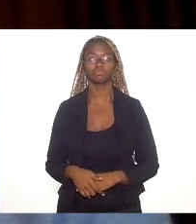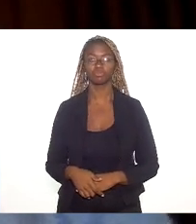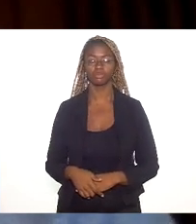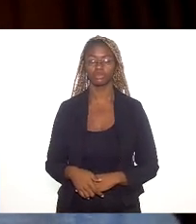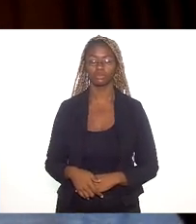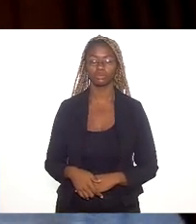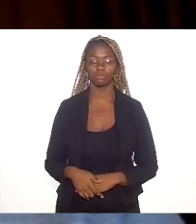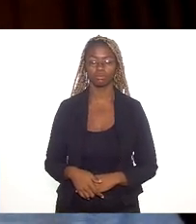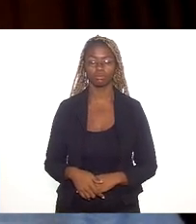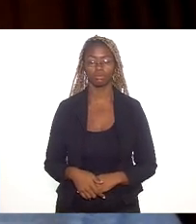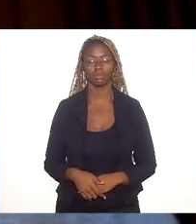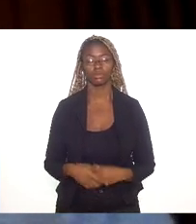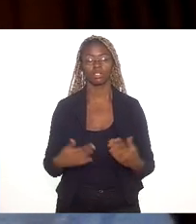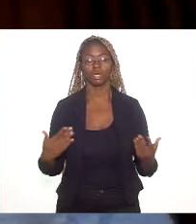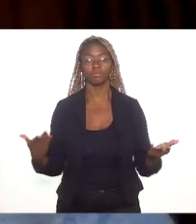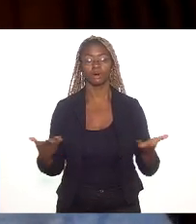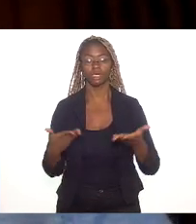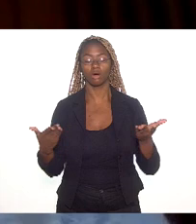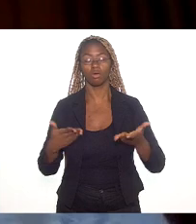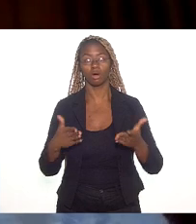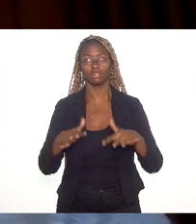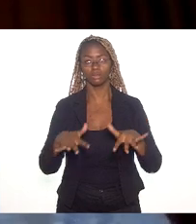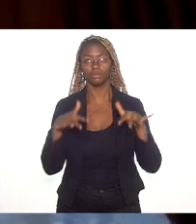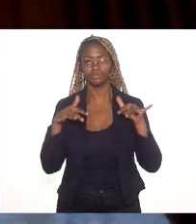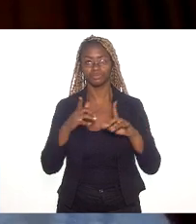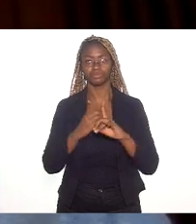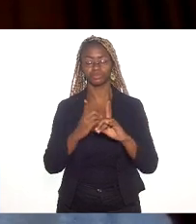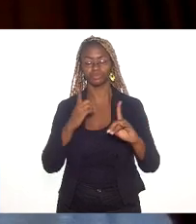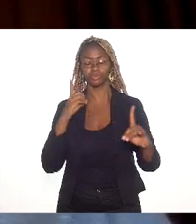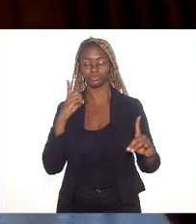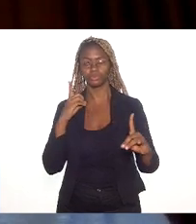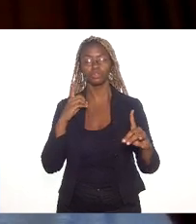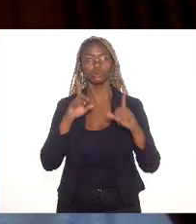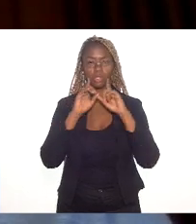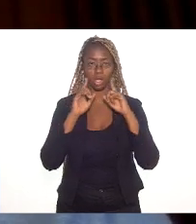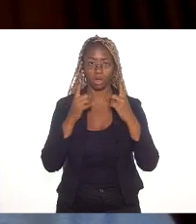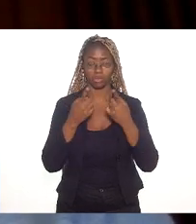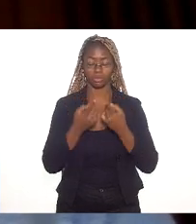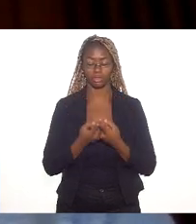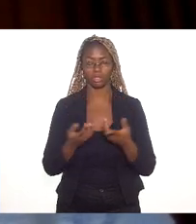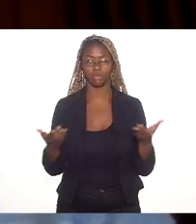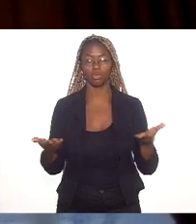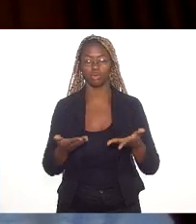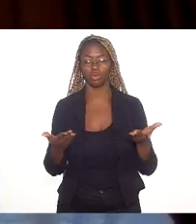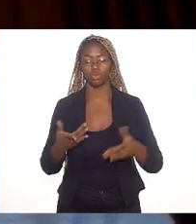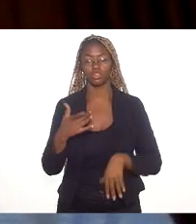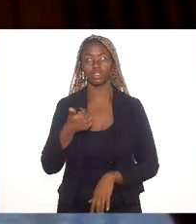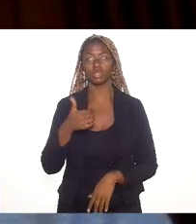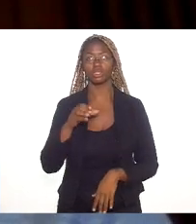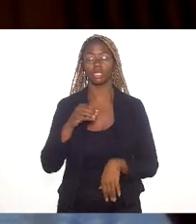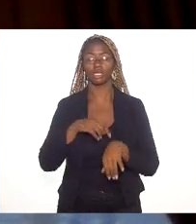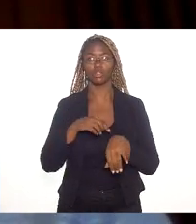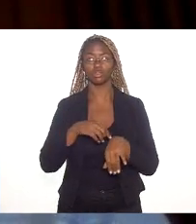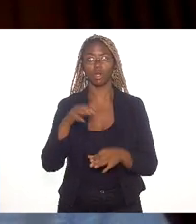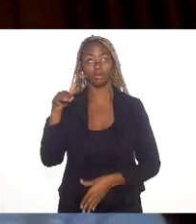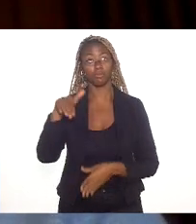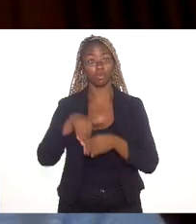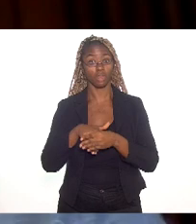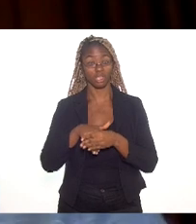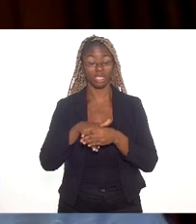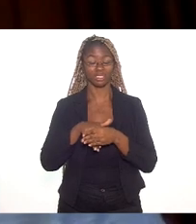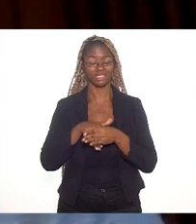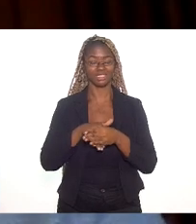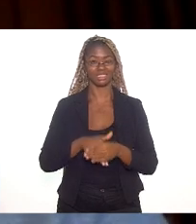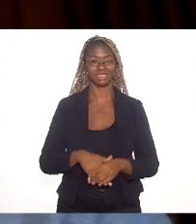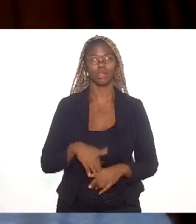da Comissão de Constituição e Justiça para a 6ª reunião extraordinária remota, ser realizada no dia 12 de maio de 2021, às 10 horas, através da votação eletrônica, com a seguinte